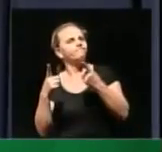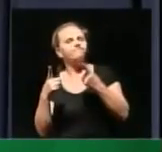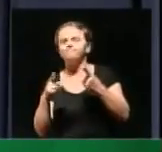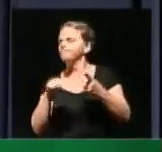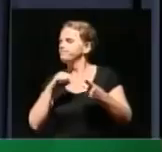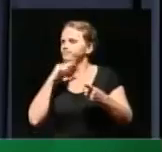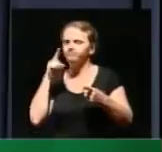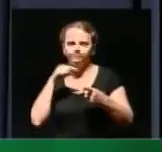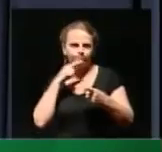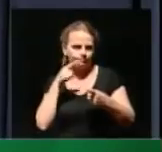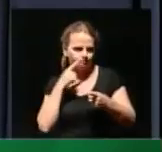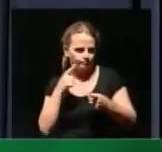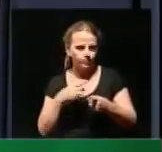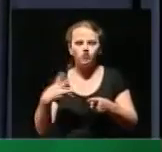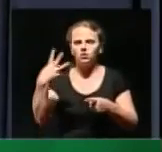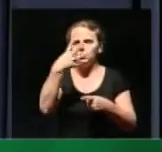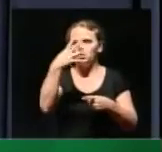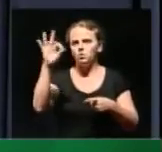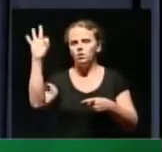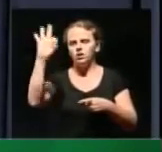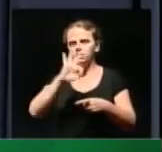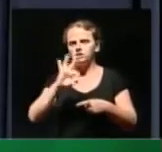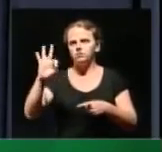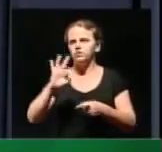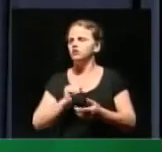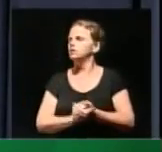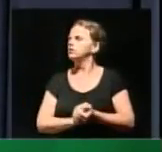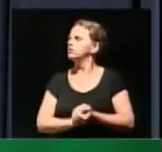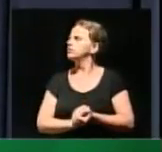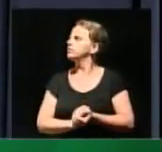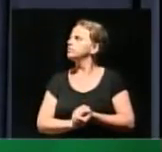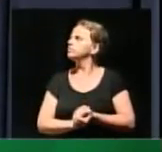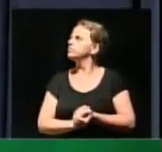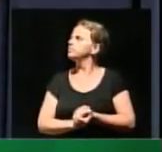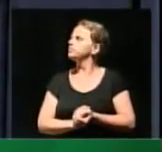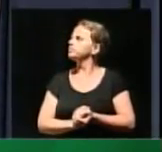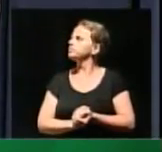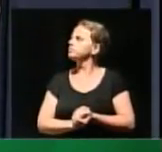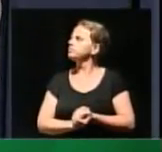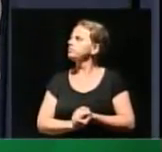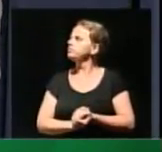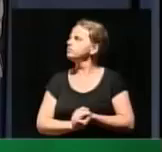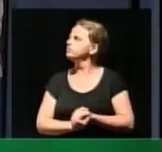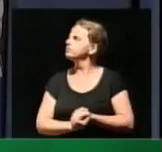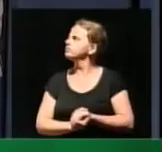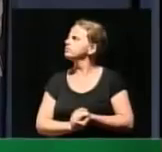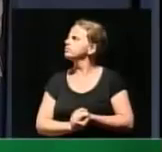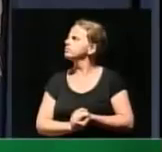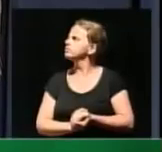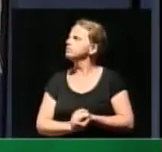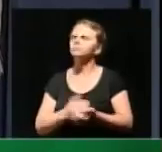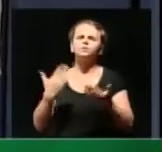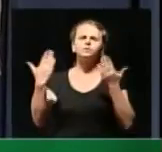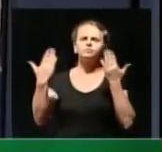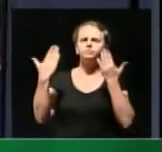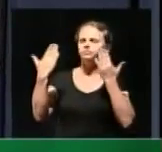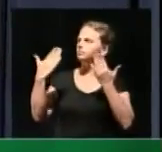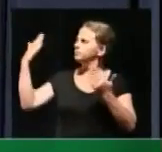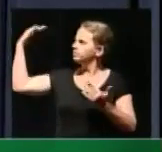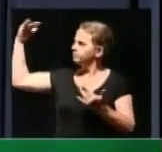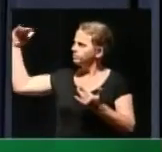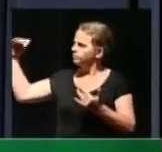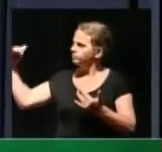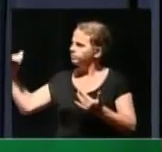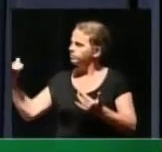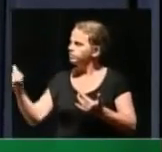menos 40%. Né? Enfim, o que eu acho que esse quadro é